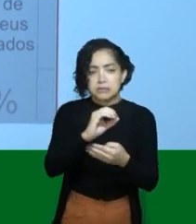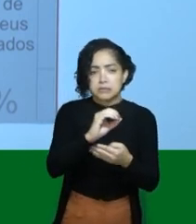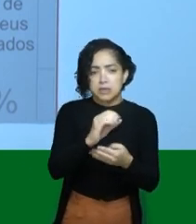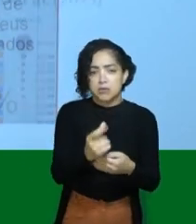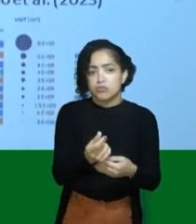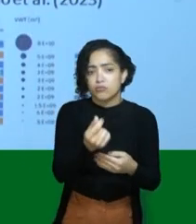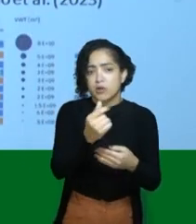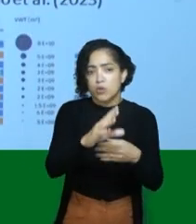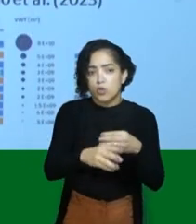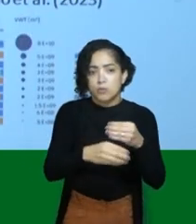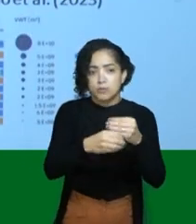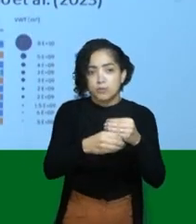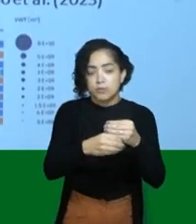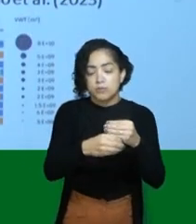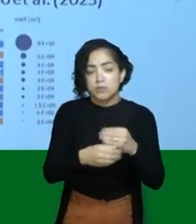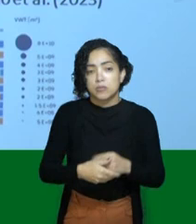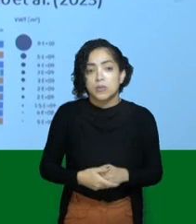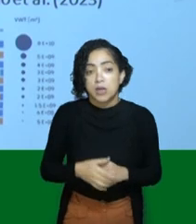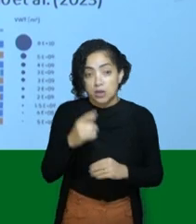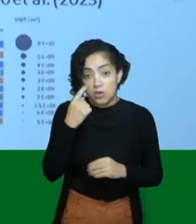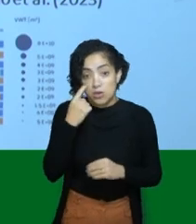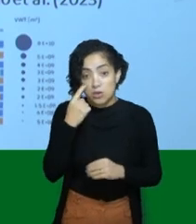Tá? Agora, olha aqui.